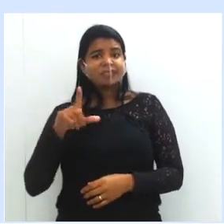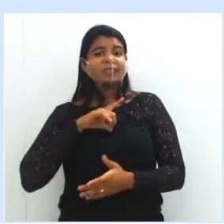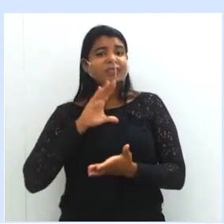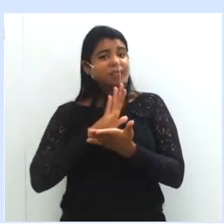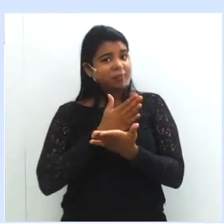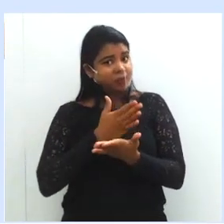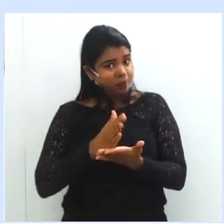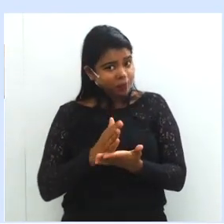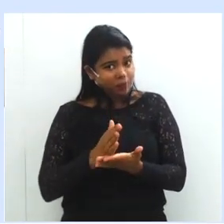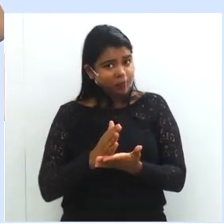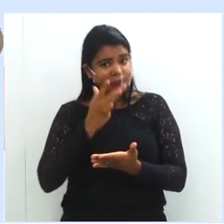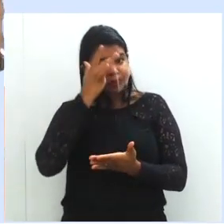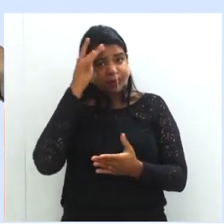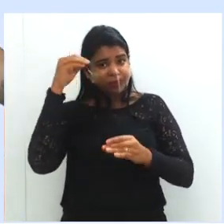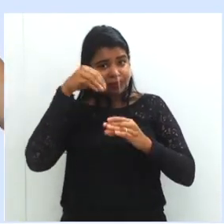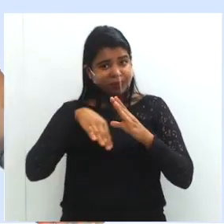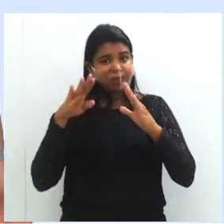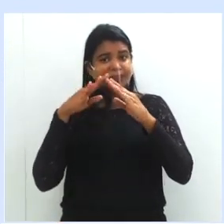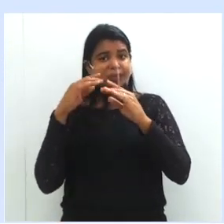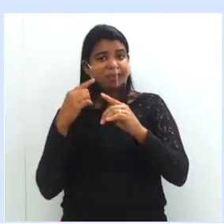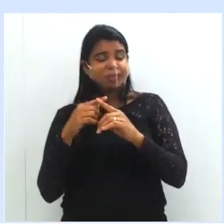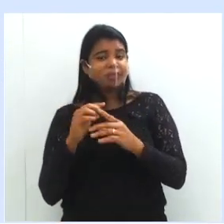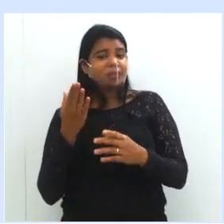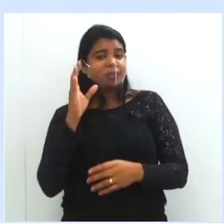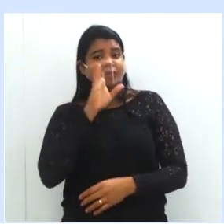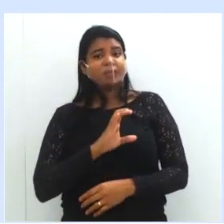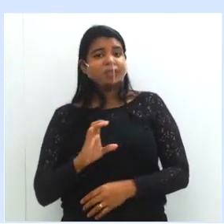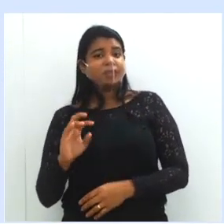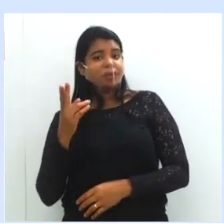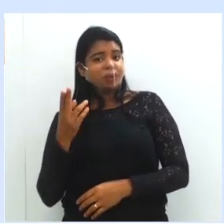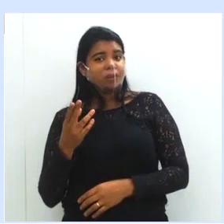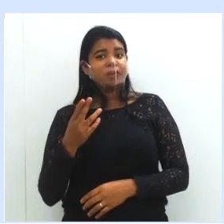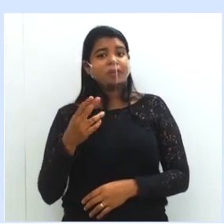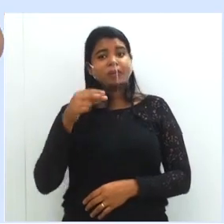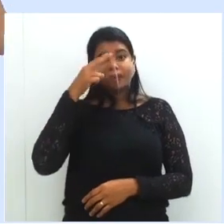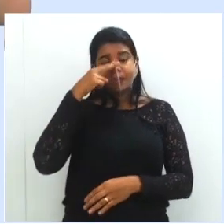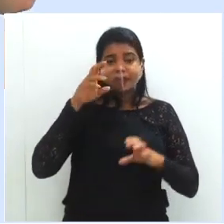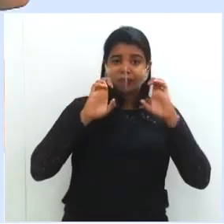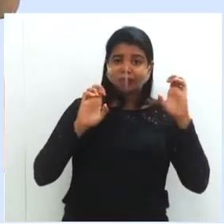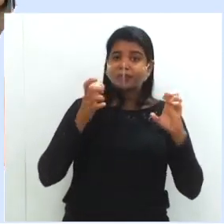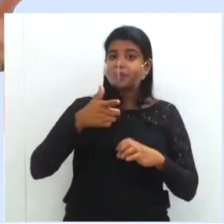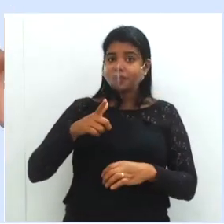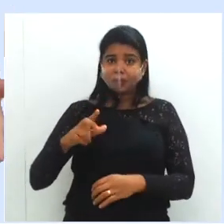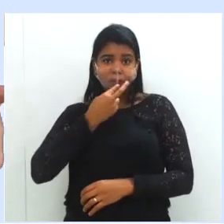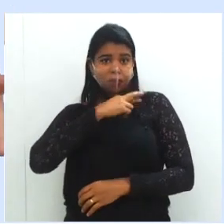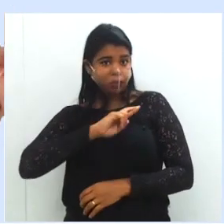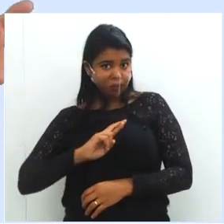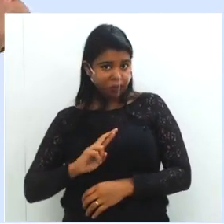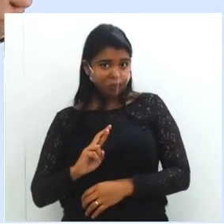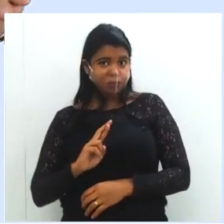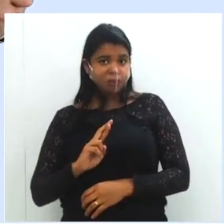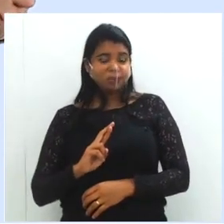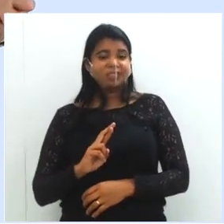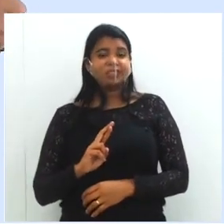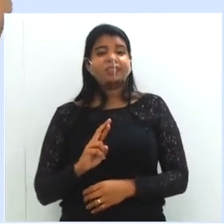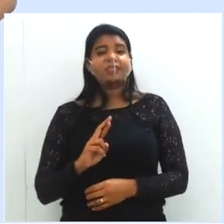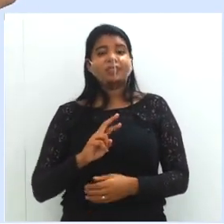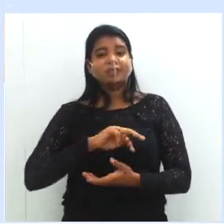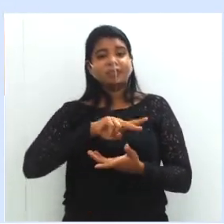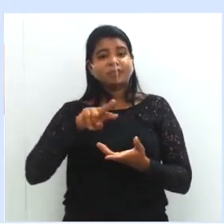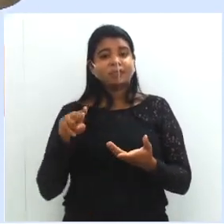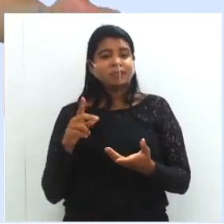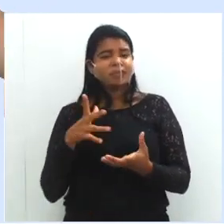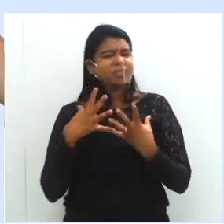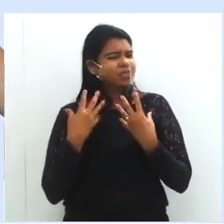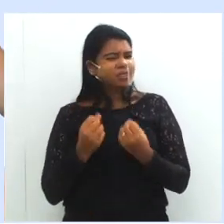membros internos, tanto do lado católico quanto protestante, quanto de outras tradições religiosas, que